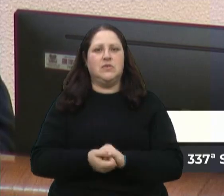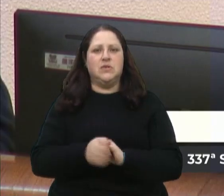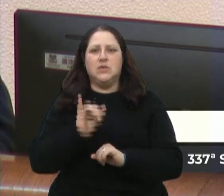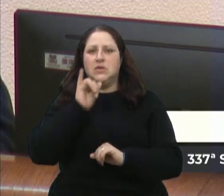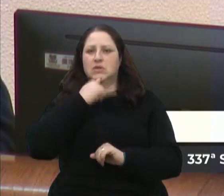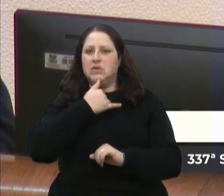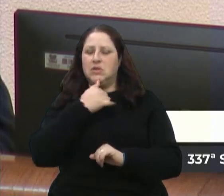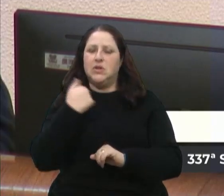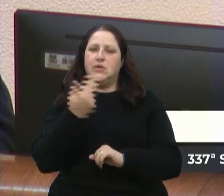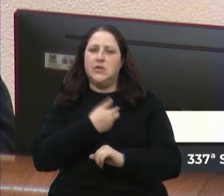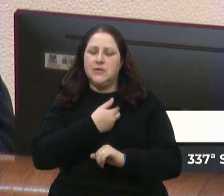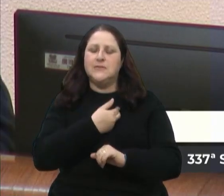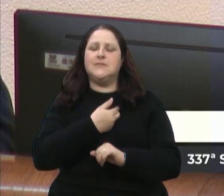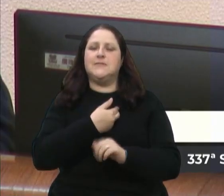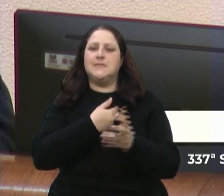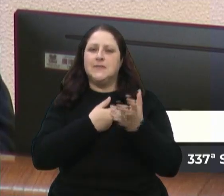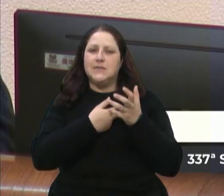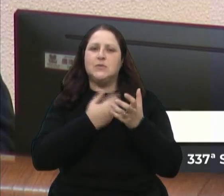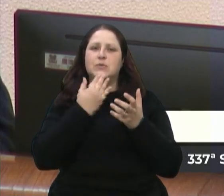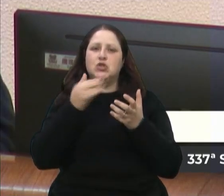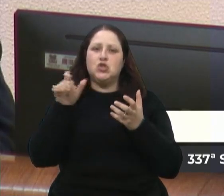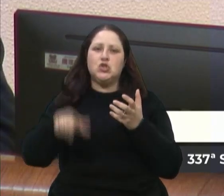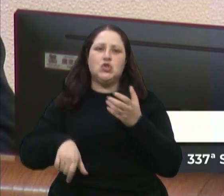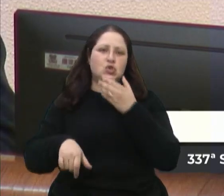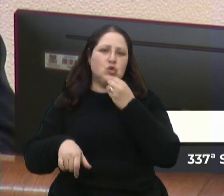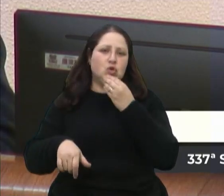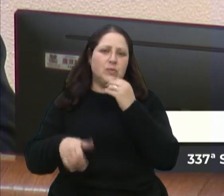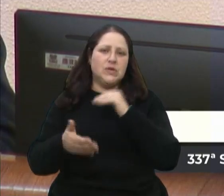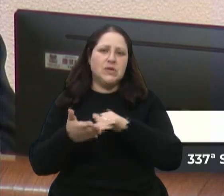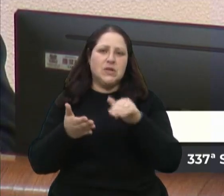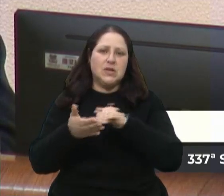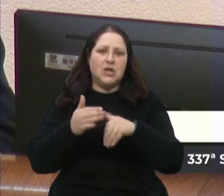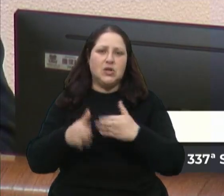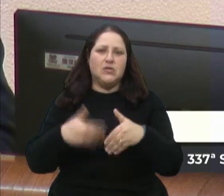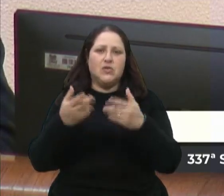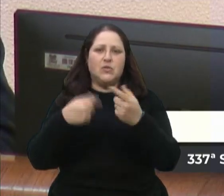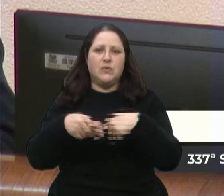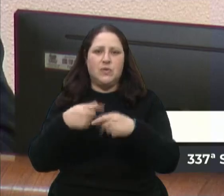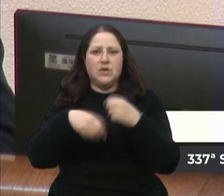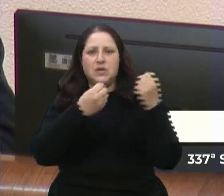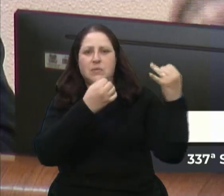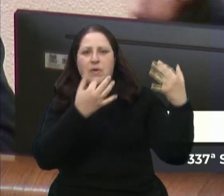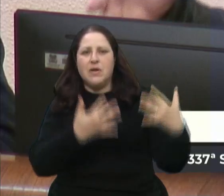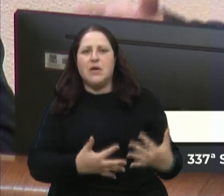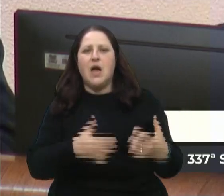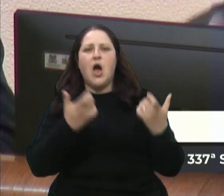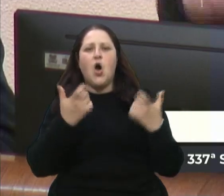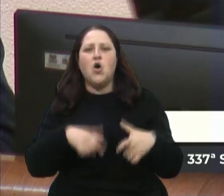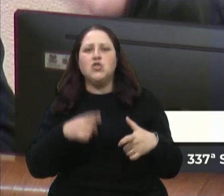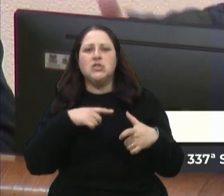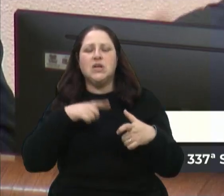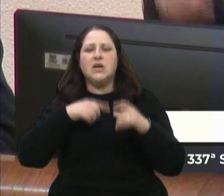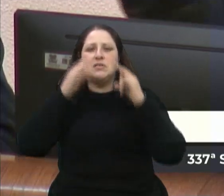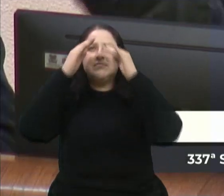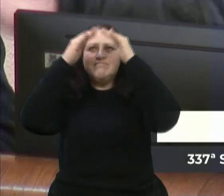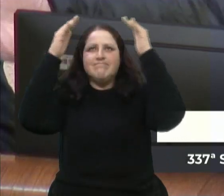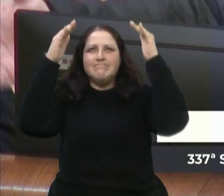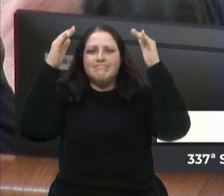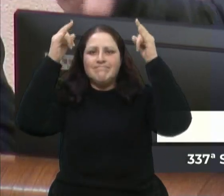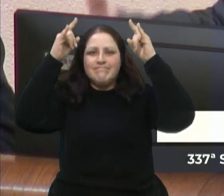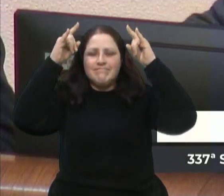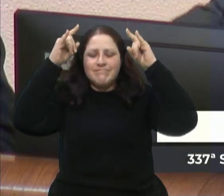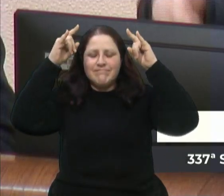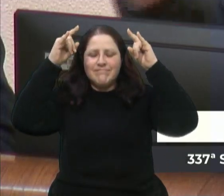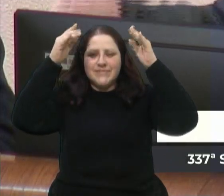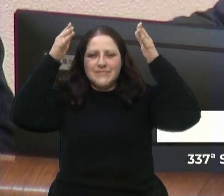infelizmente, nós gostaríamos aqui que o secretário de Desenvolvimento Econômico desse a explicação de onde estão as bancas que foram compradas,